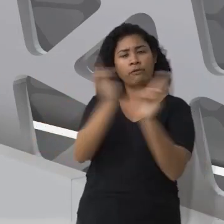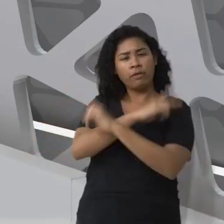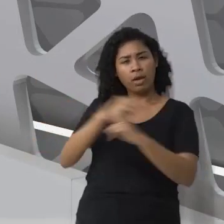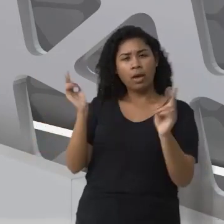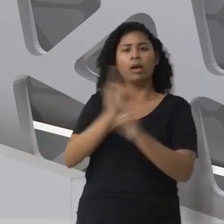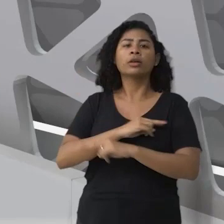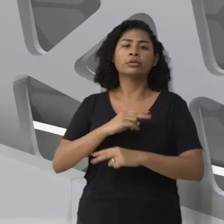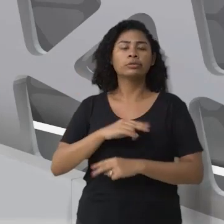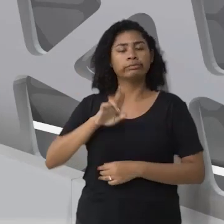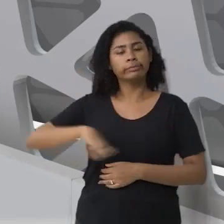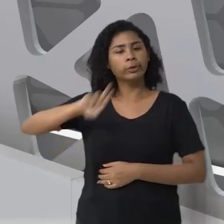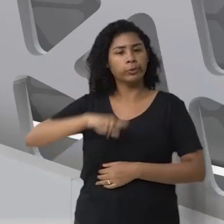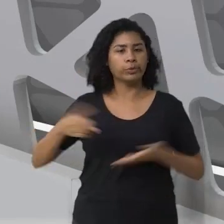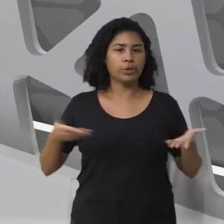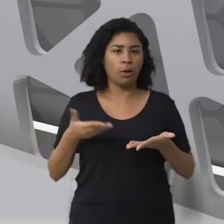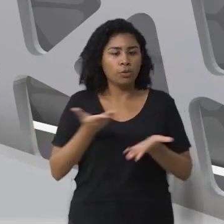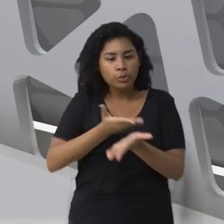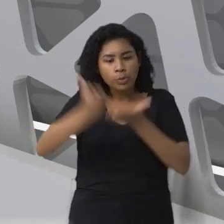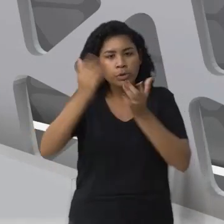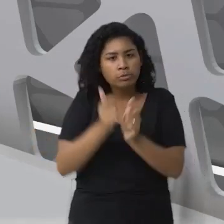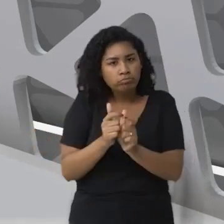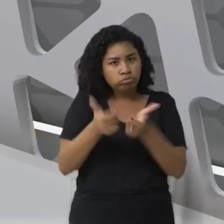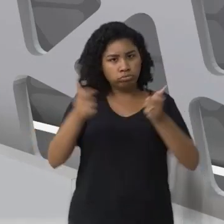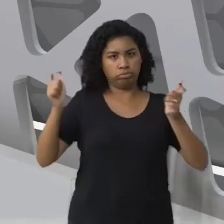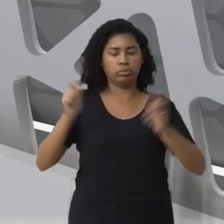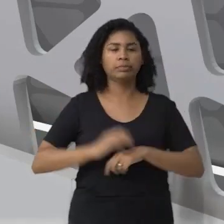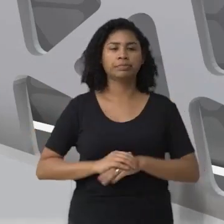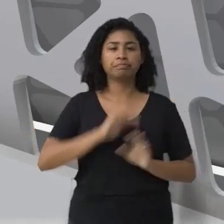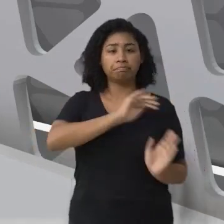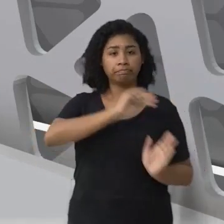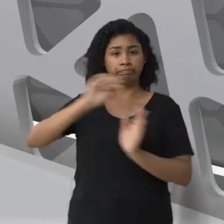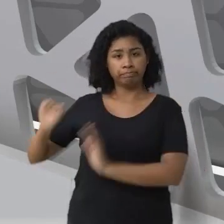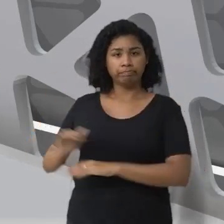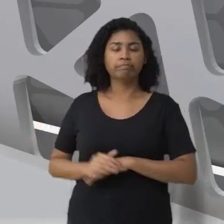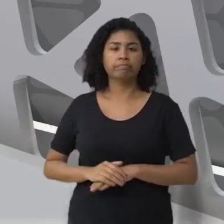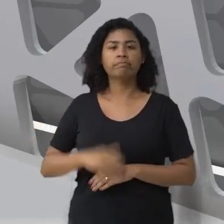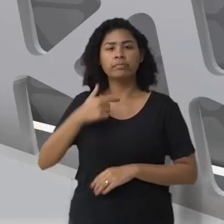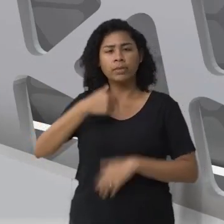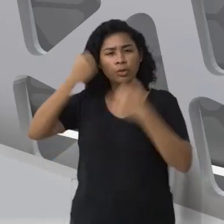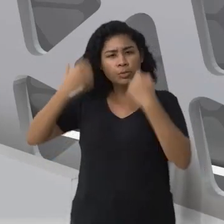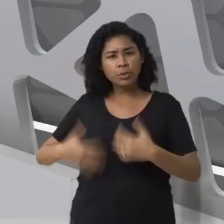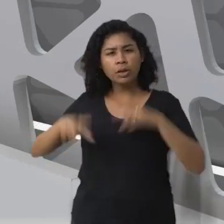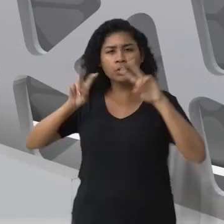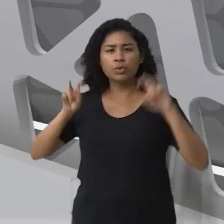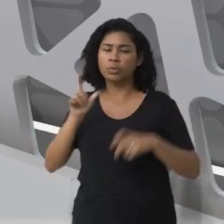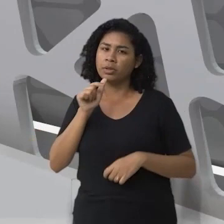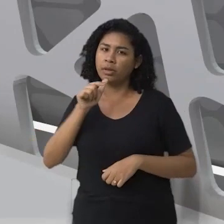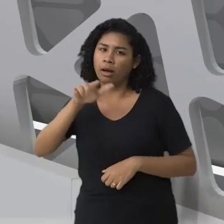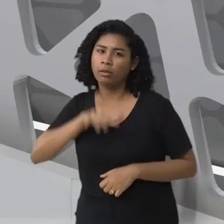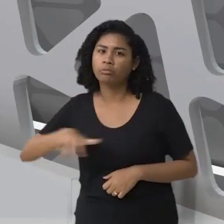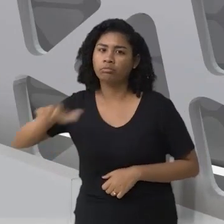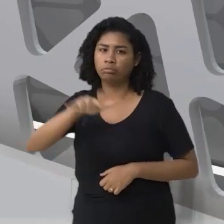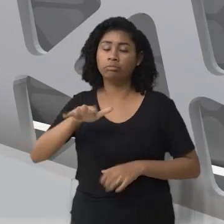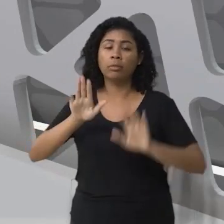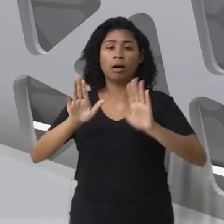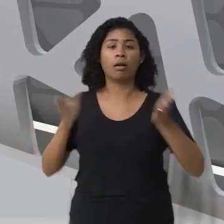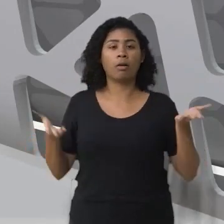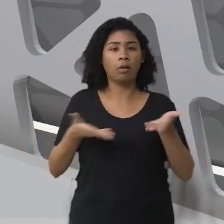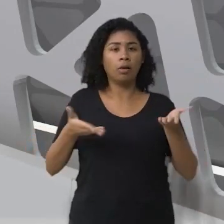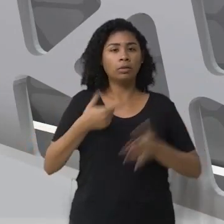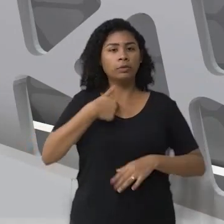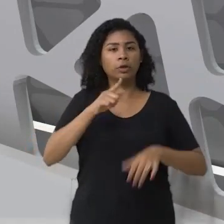bom? Além de nós estudarmos aí em relação à hidrografia do nosso país, também vamos